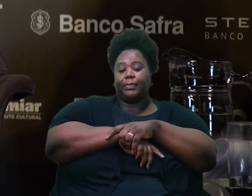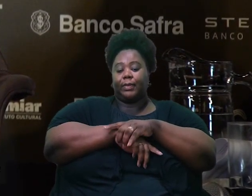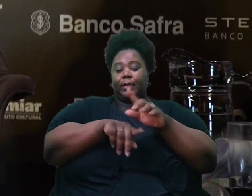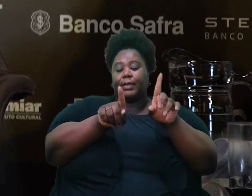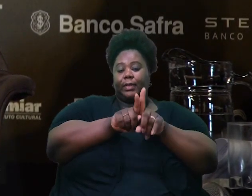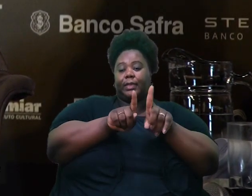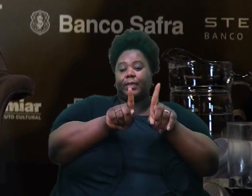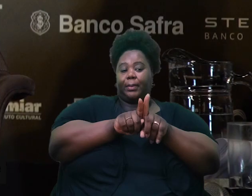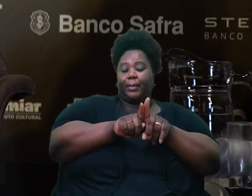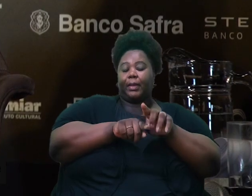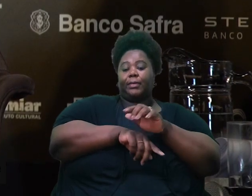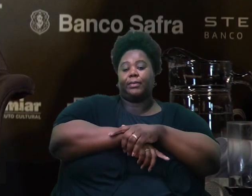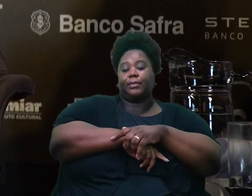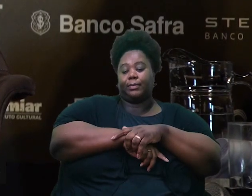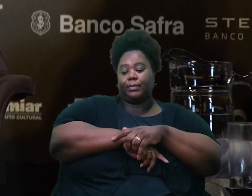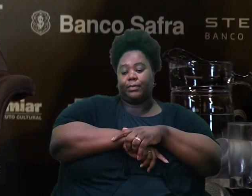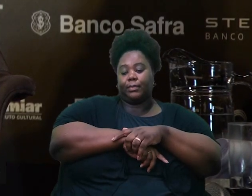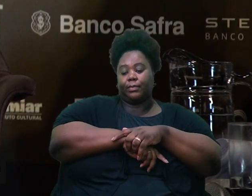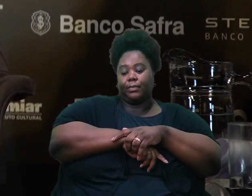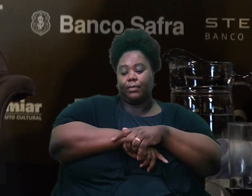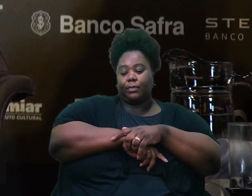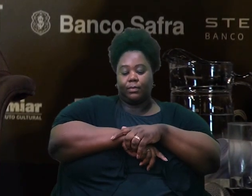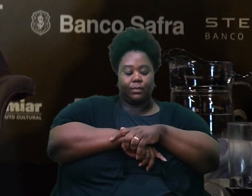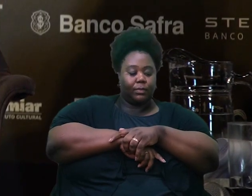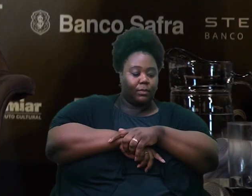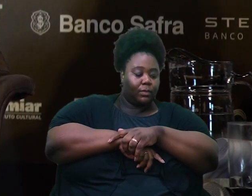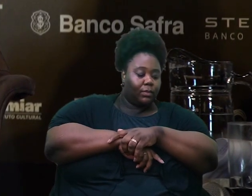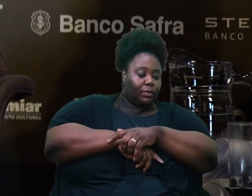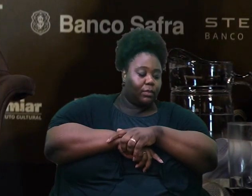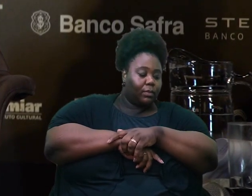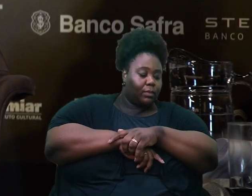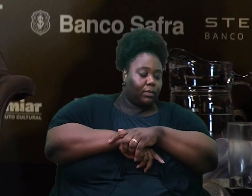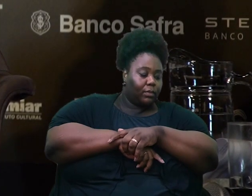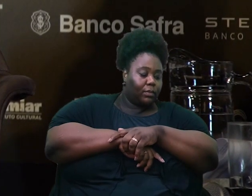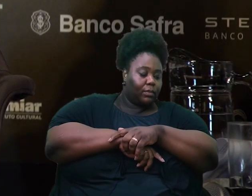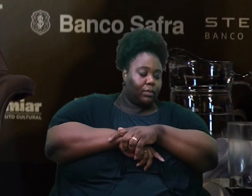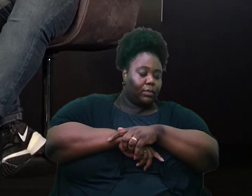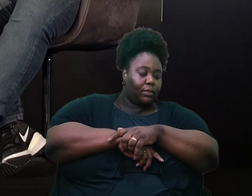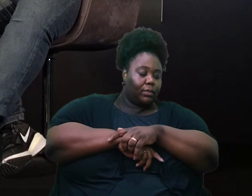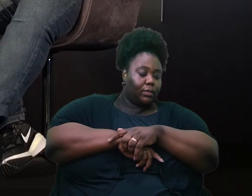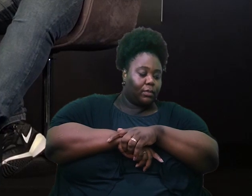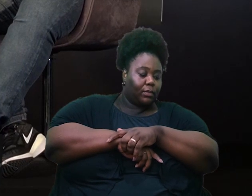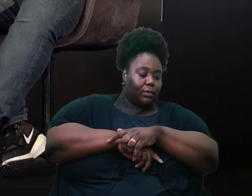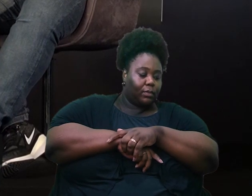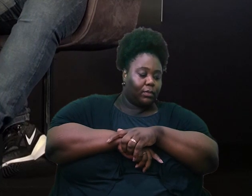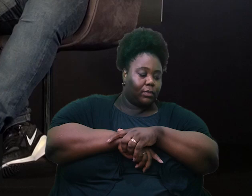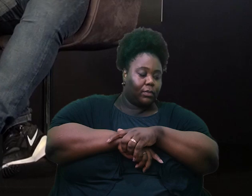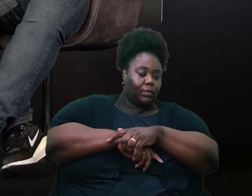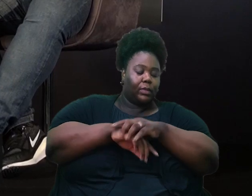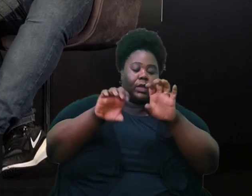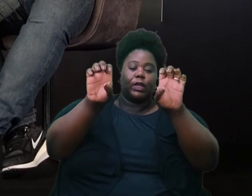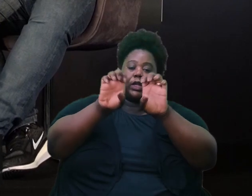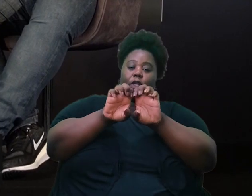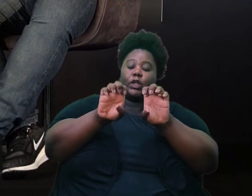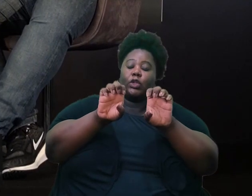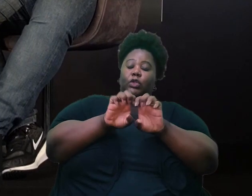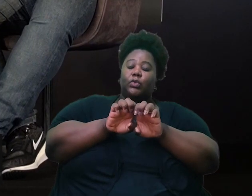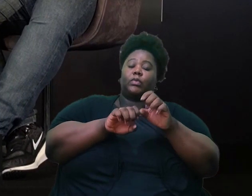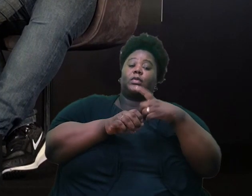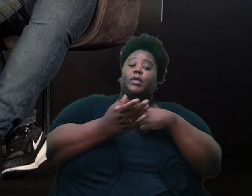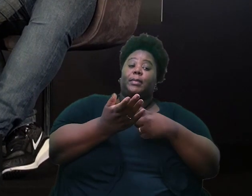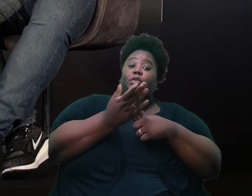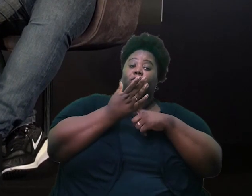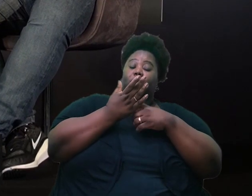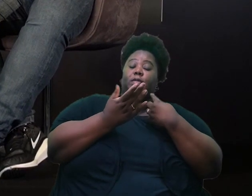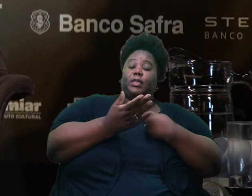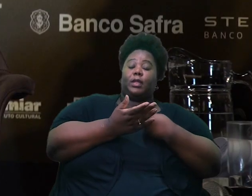também que me estruturaram. Né? E como eu digo a vocês, têm me ajudado na